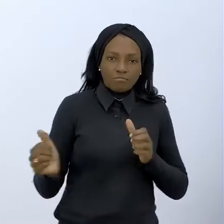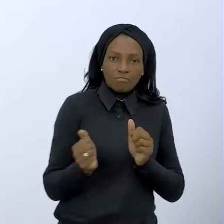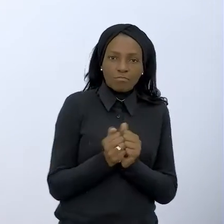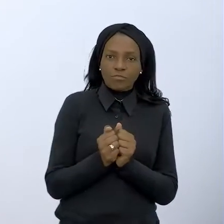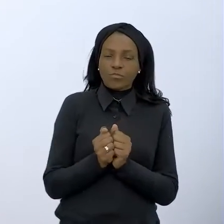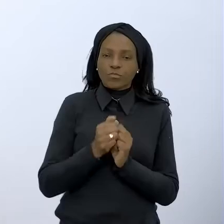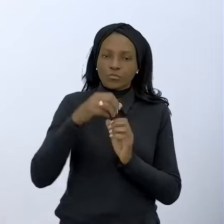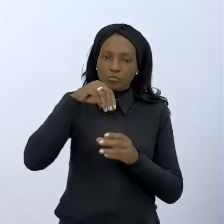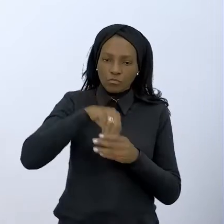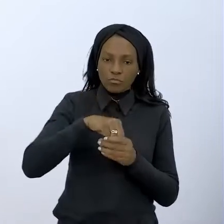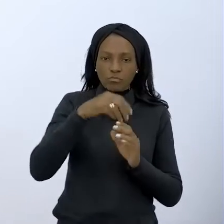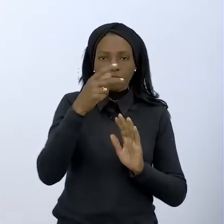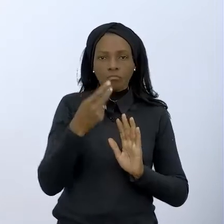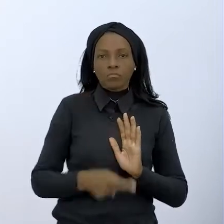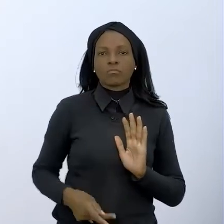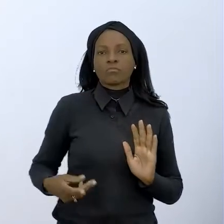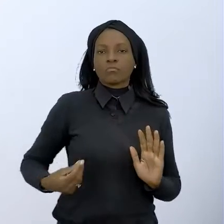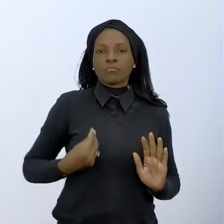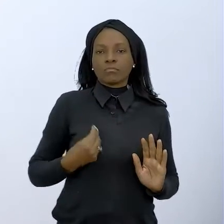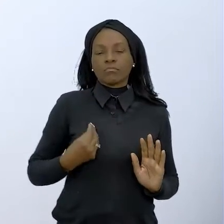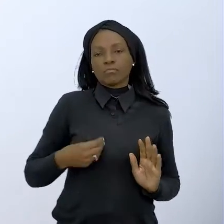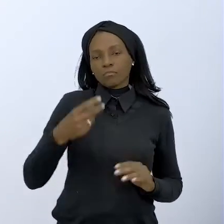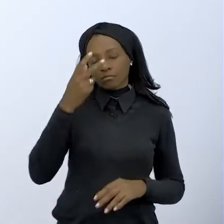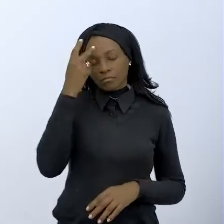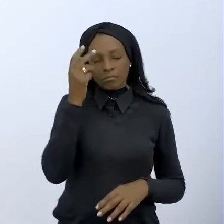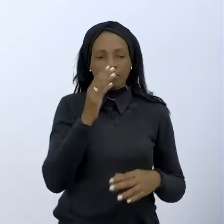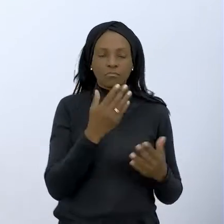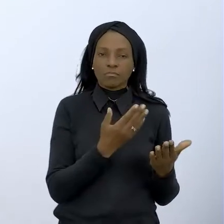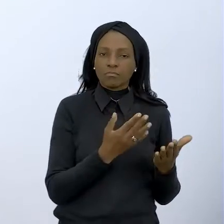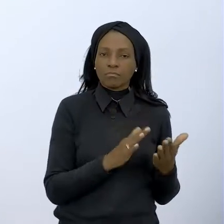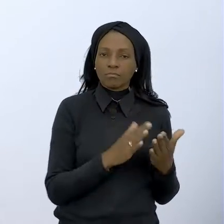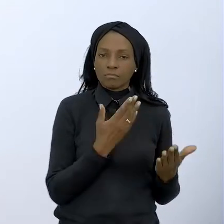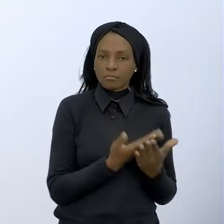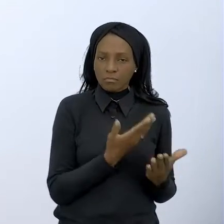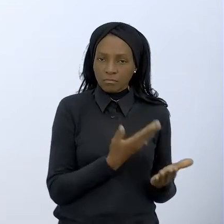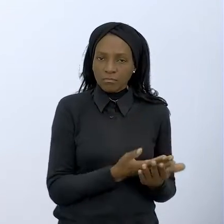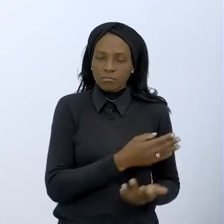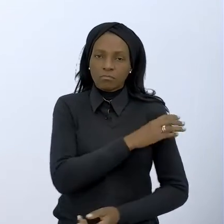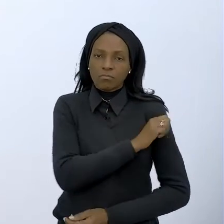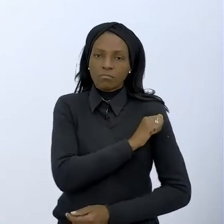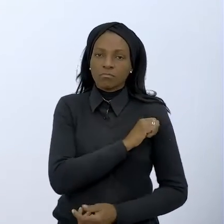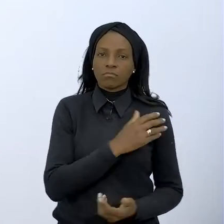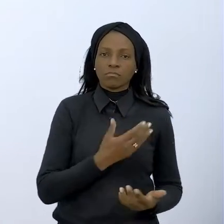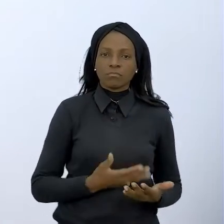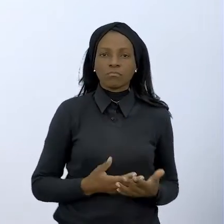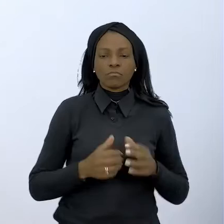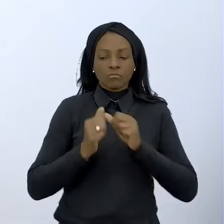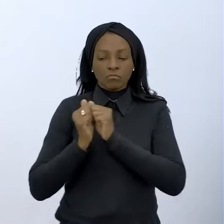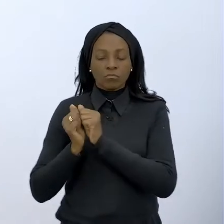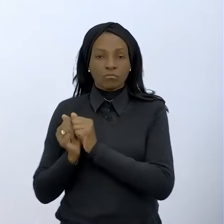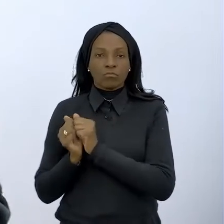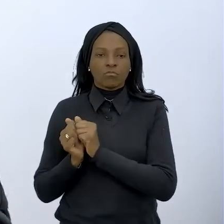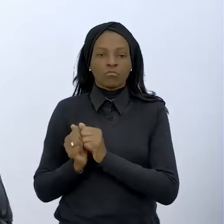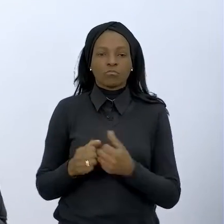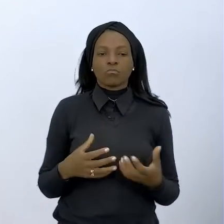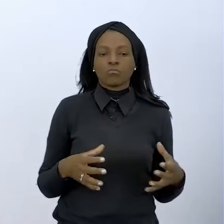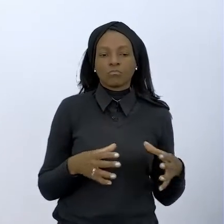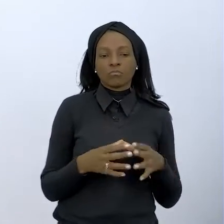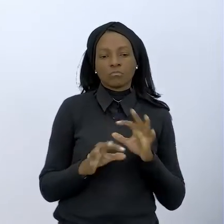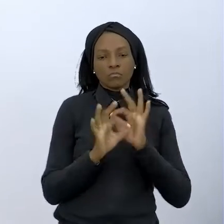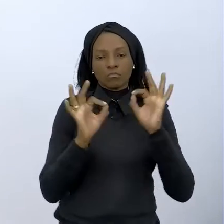ao projeto de vida do estudante, contando aqui com a parceria dos nossos